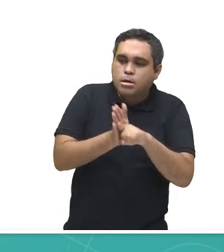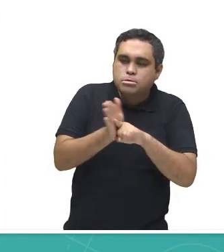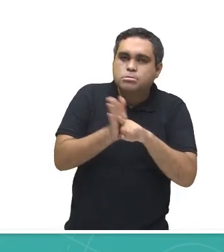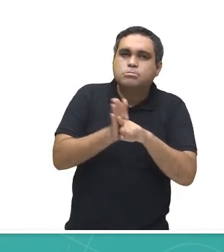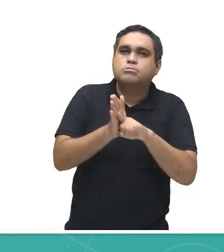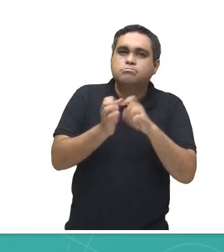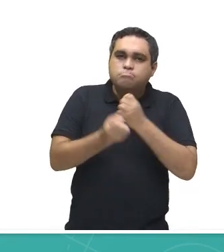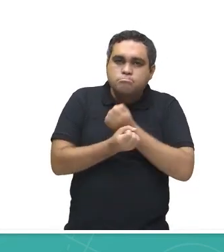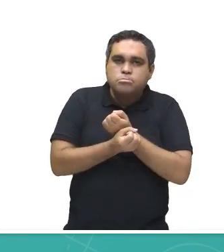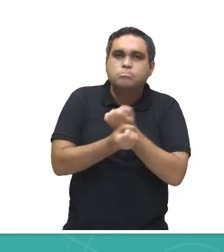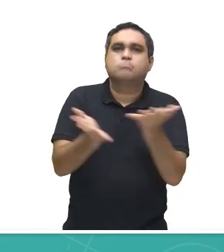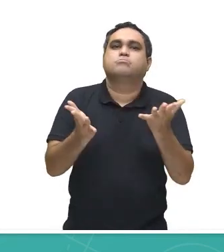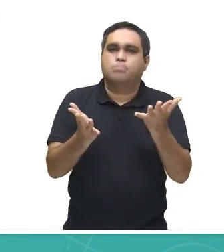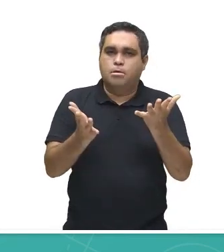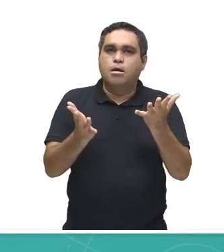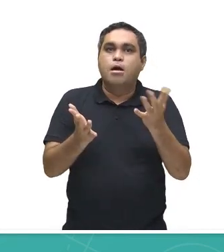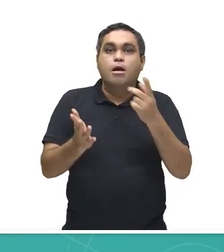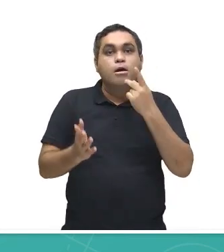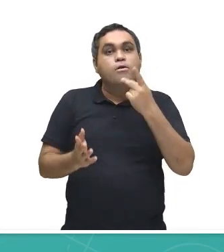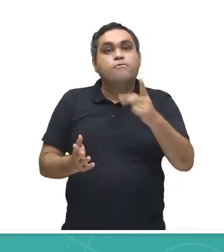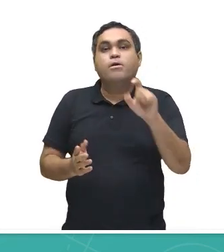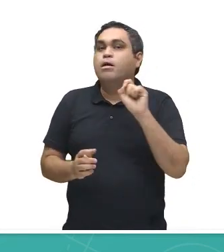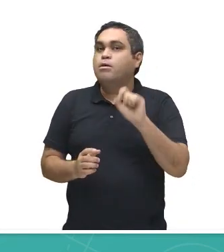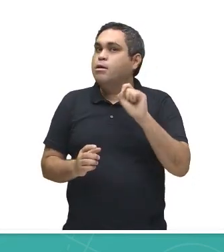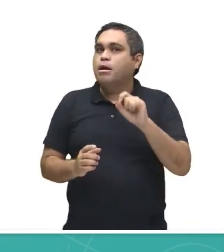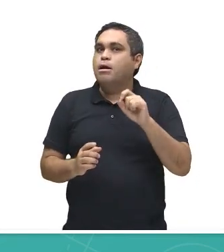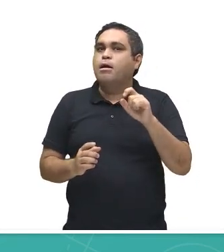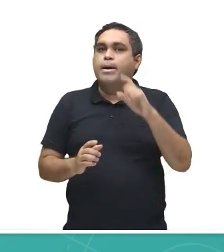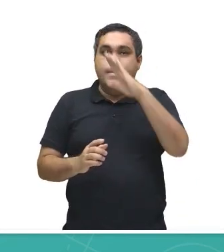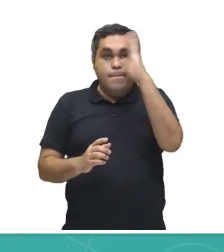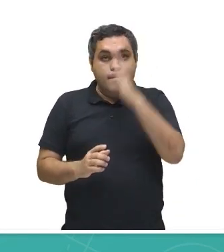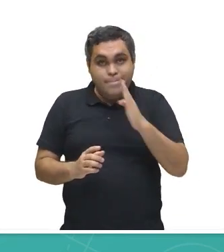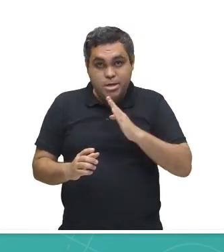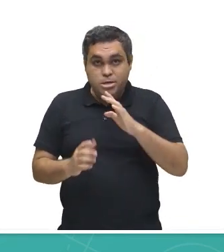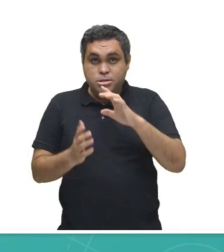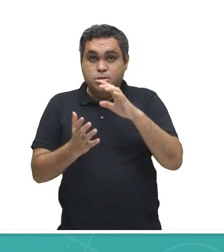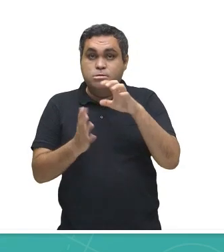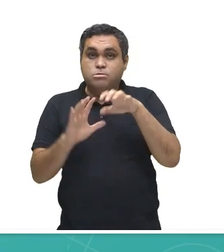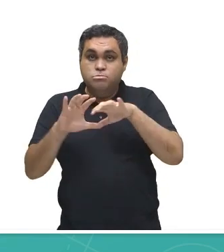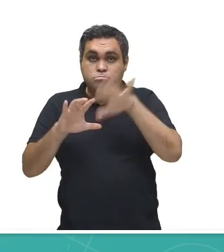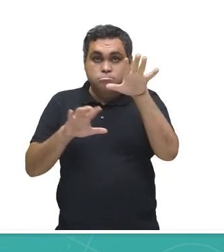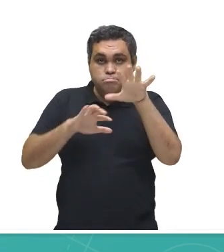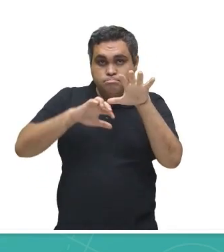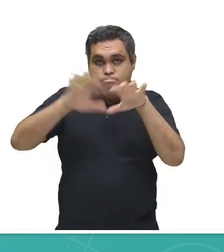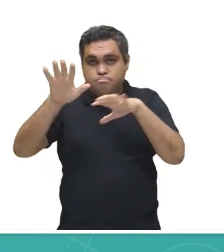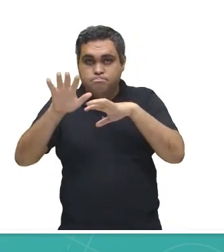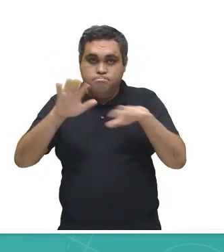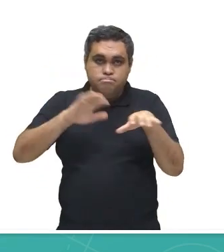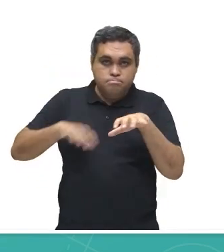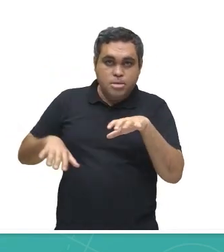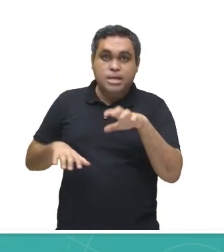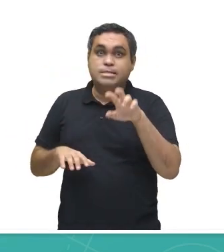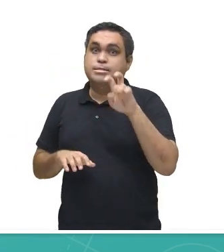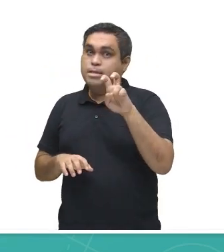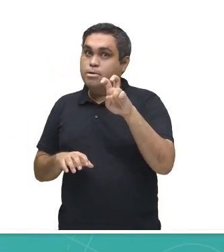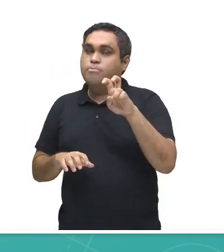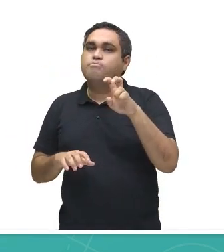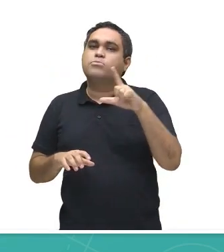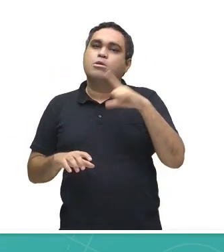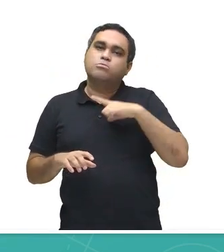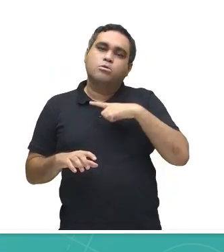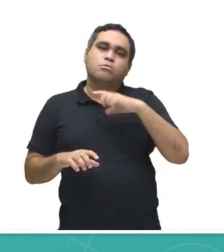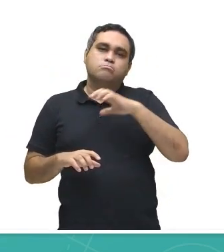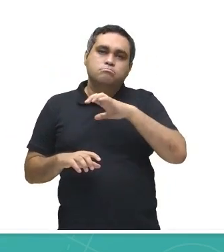em 5 regiões. Vamos lá verificar. Essas 5 regiões que nós temos, vai ser a região norte, que